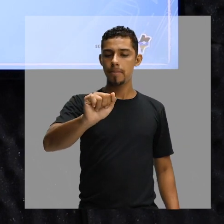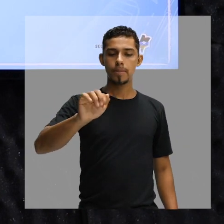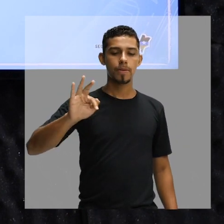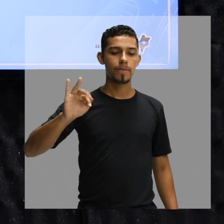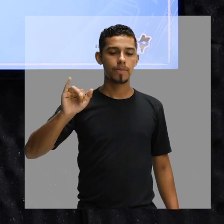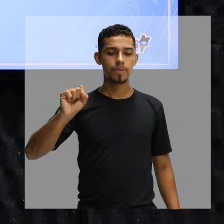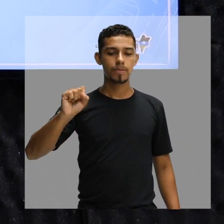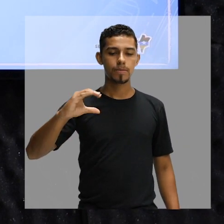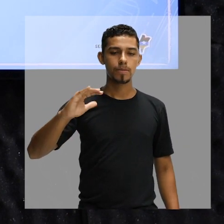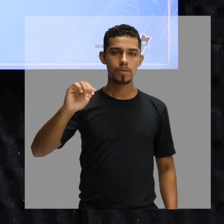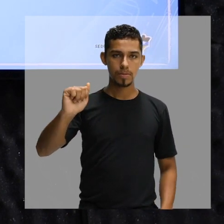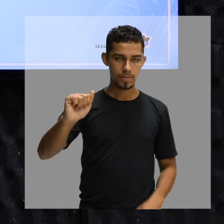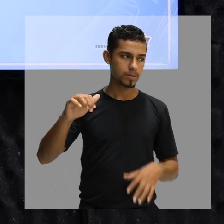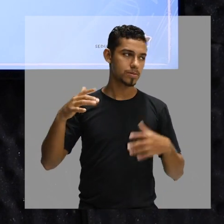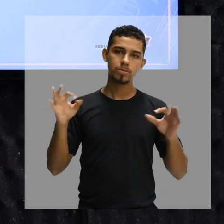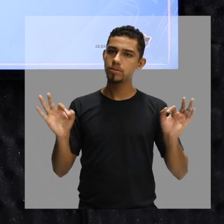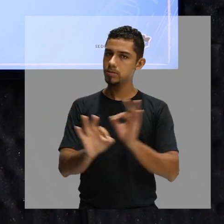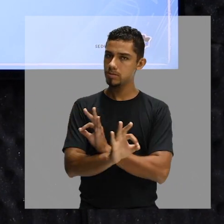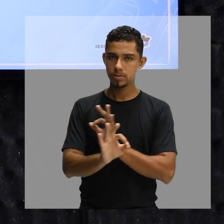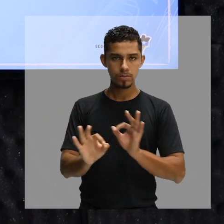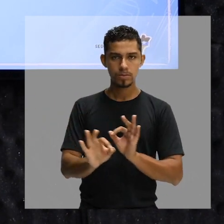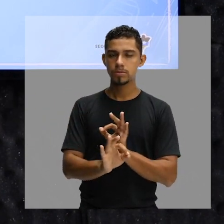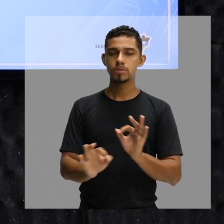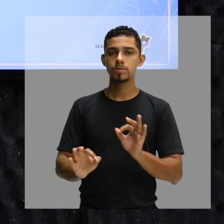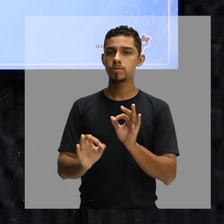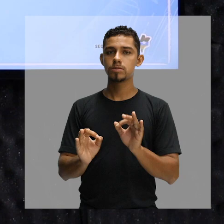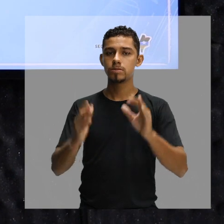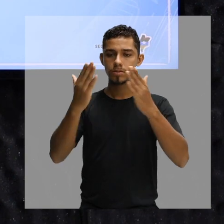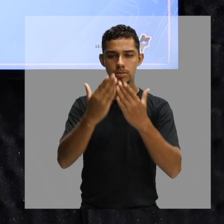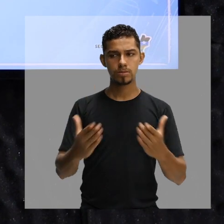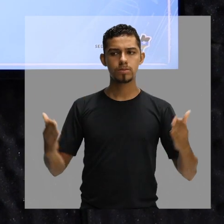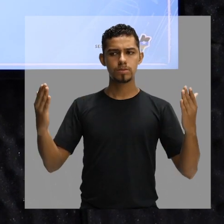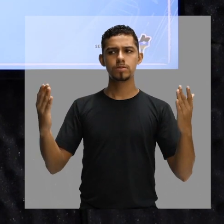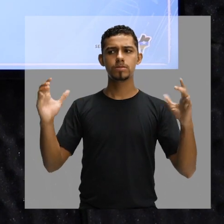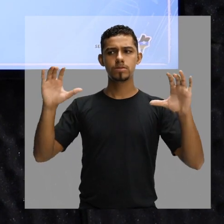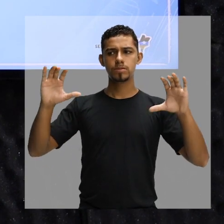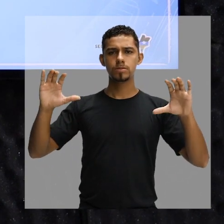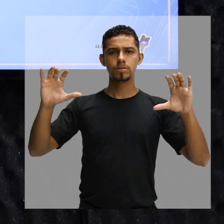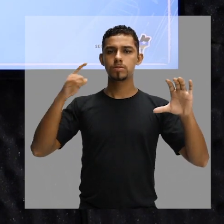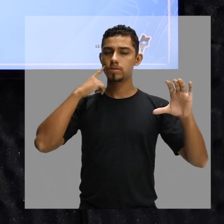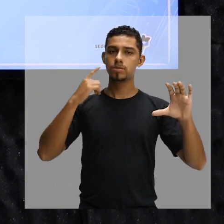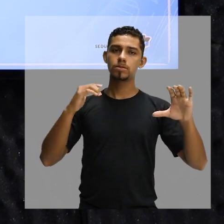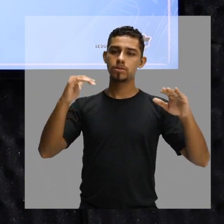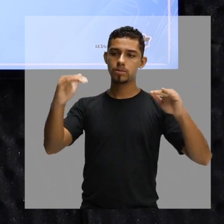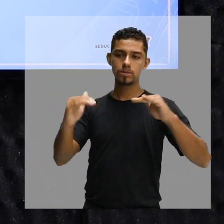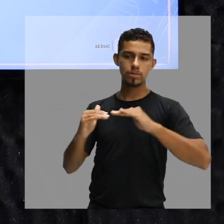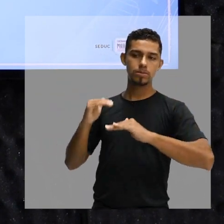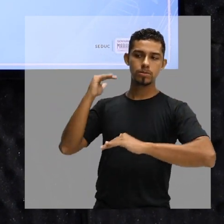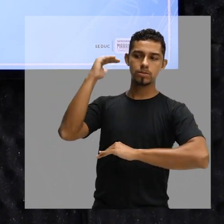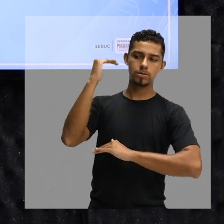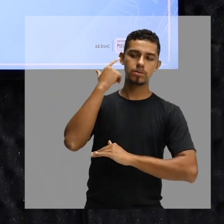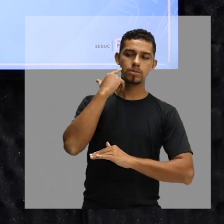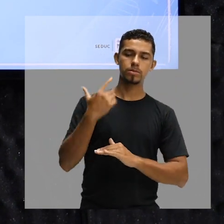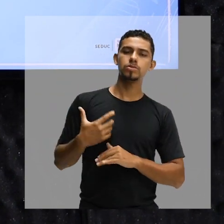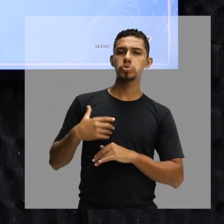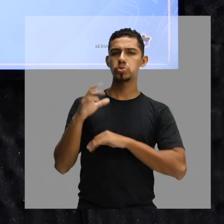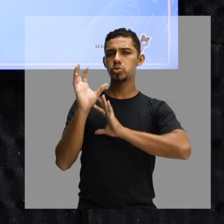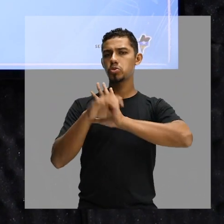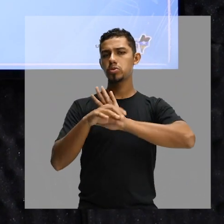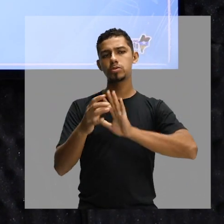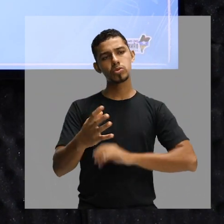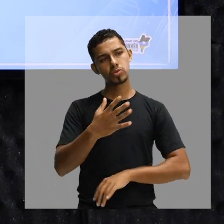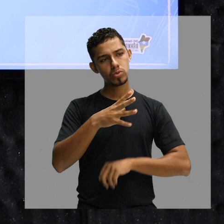enquadrar dentro do conhecimento metafísico, eles não vão se colocar ao lado do conhecimento metafísico. A metafísica estará além desses conhecimentos que